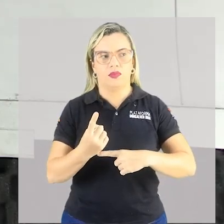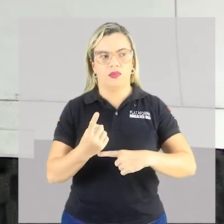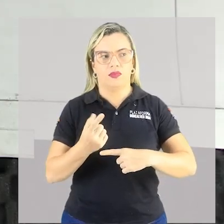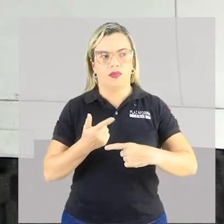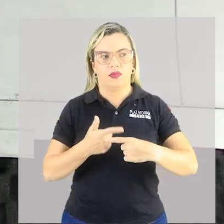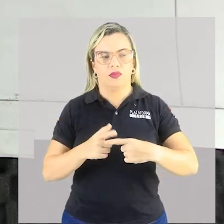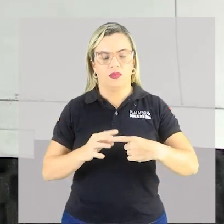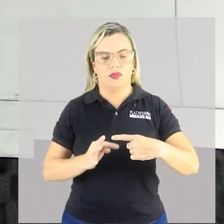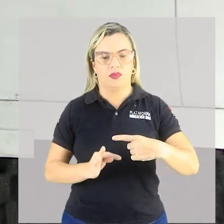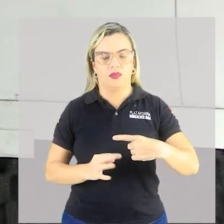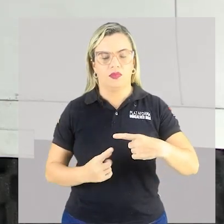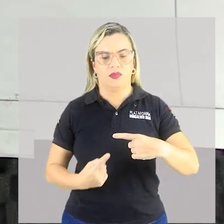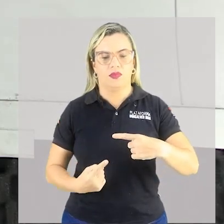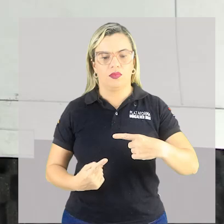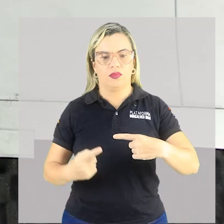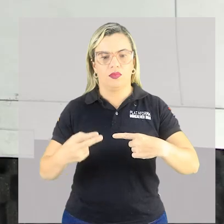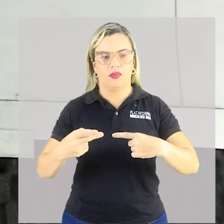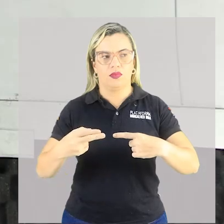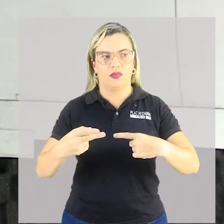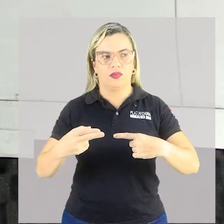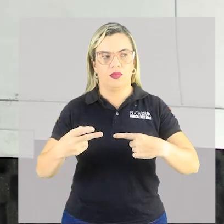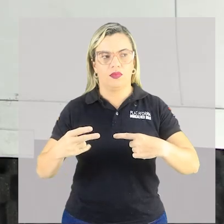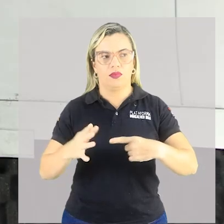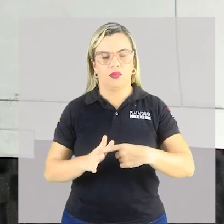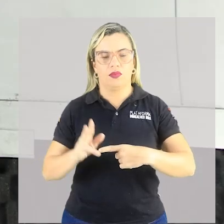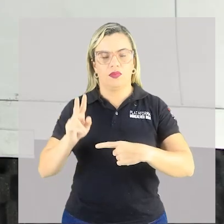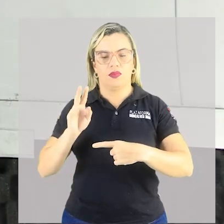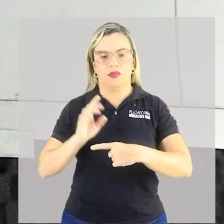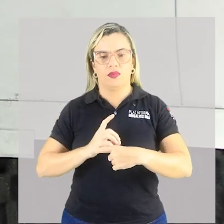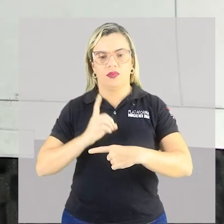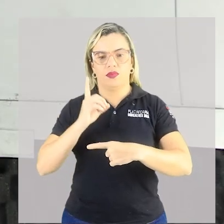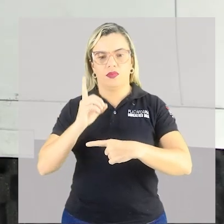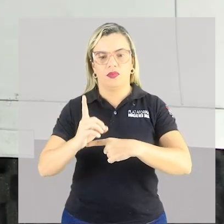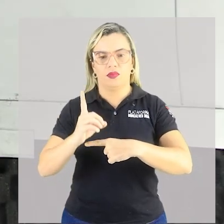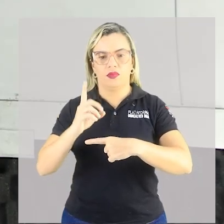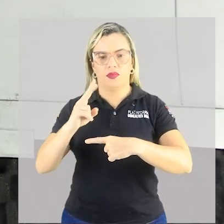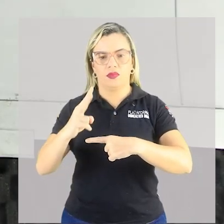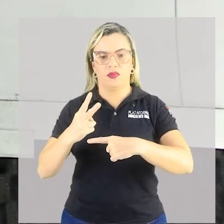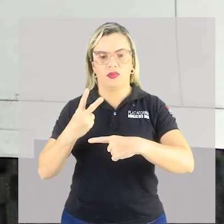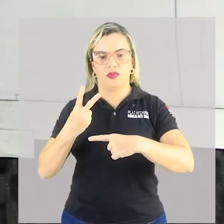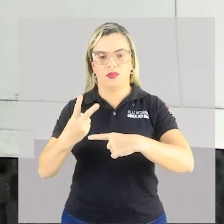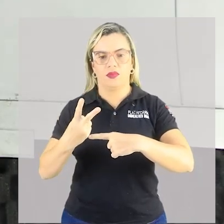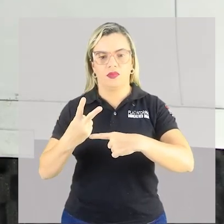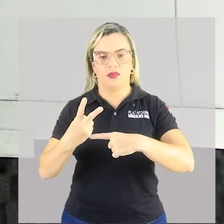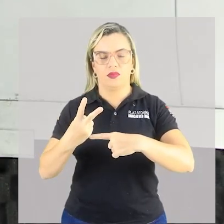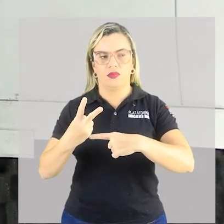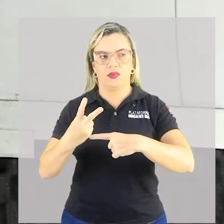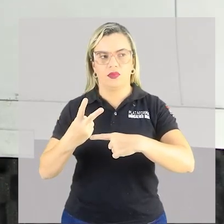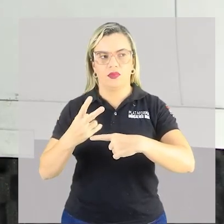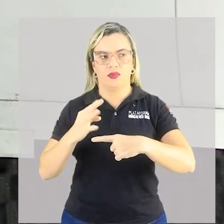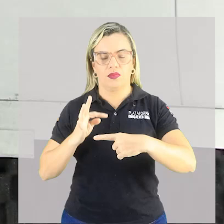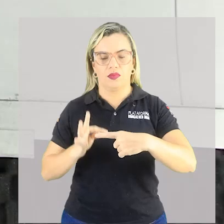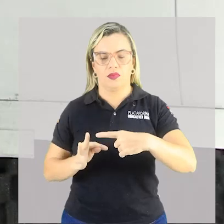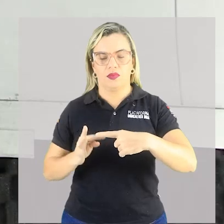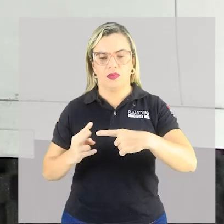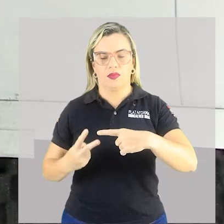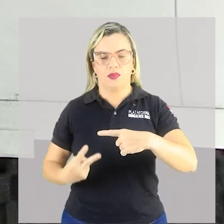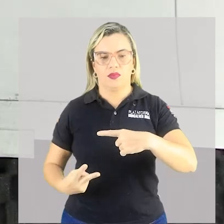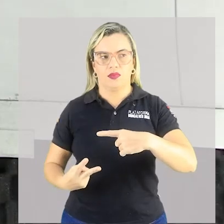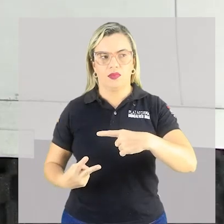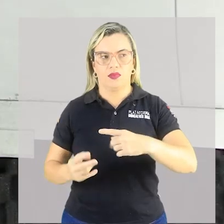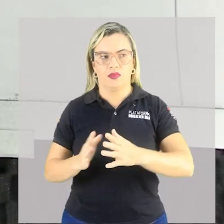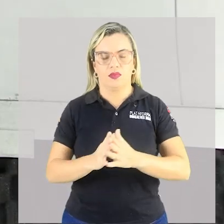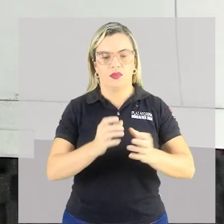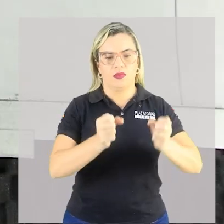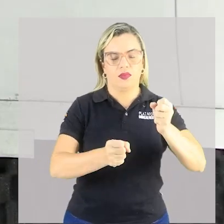sobre o tempo 1 será igual à distância 2 sobre o quê? O tempo 2. Aqui é